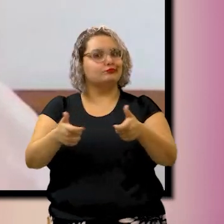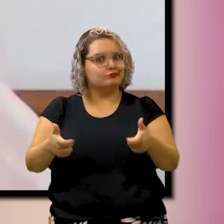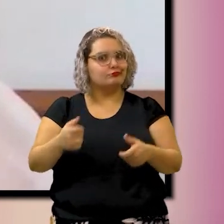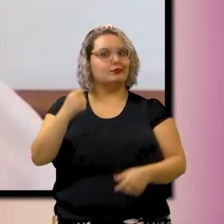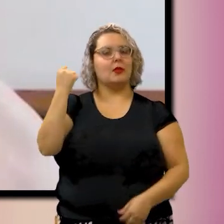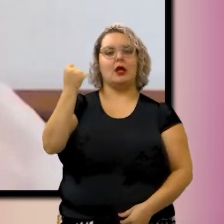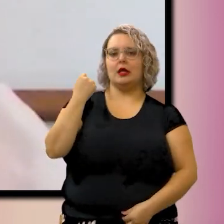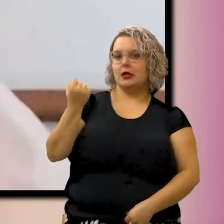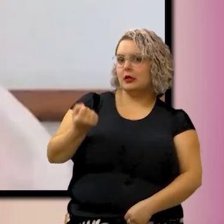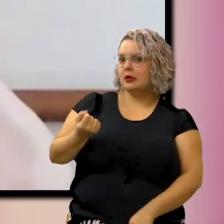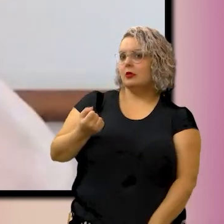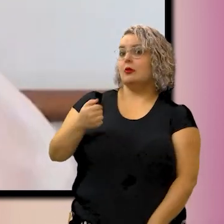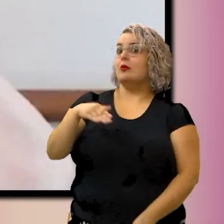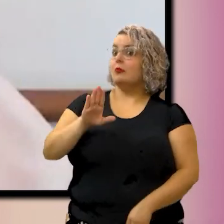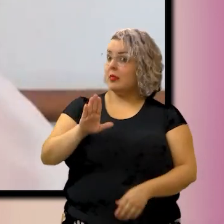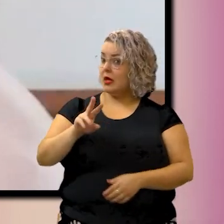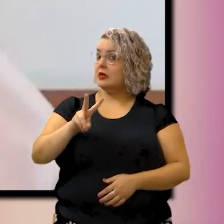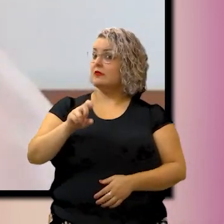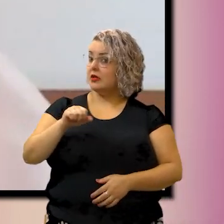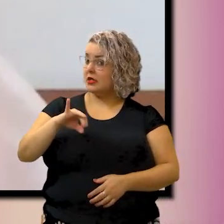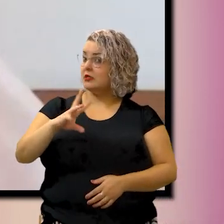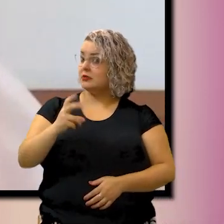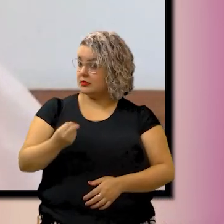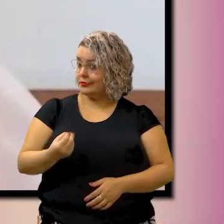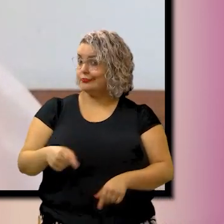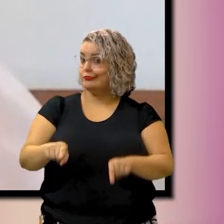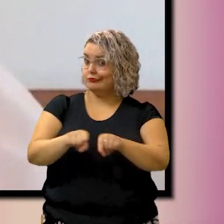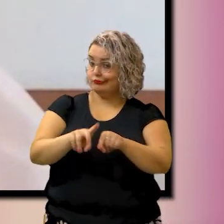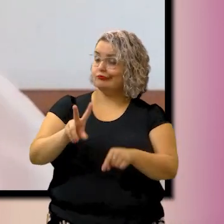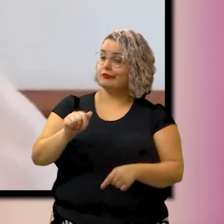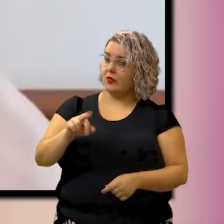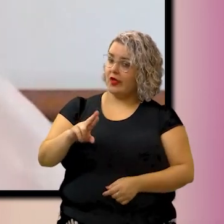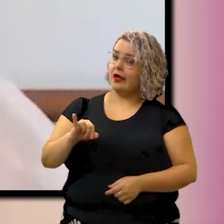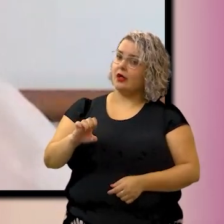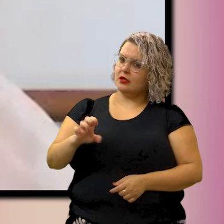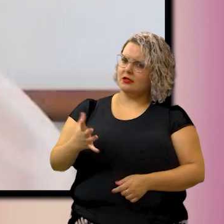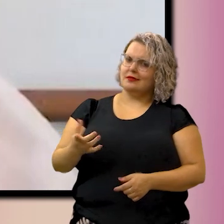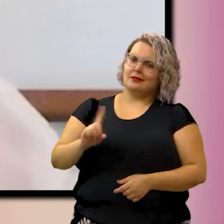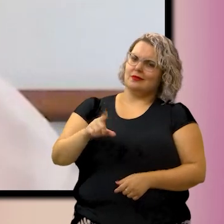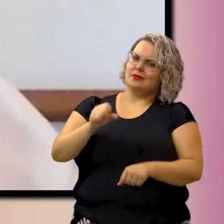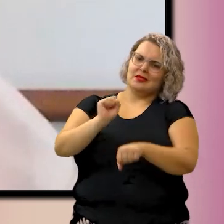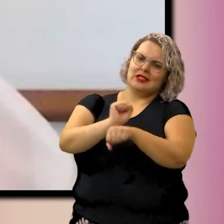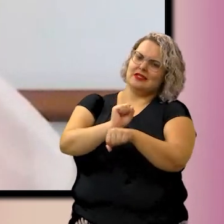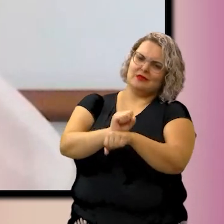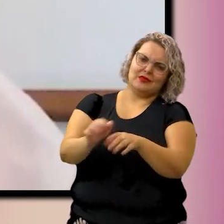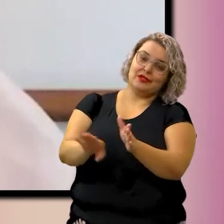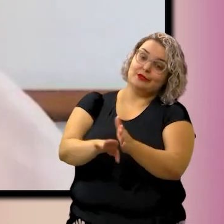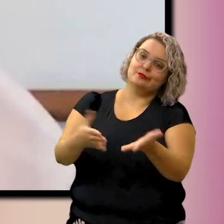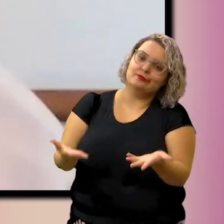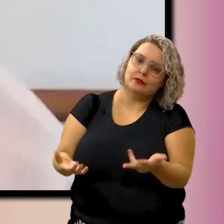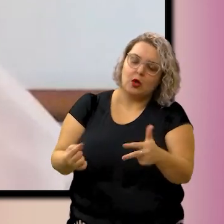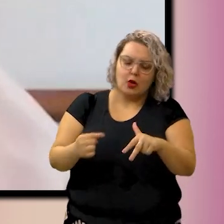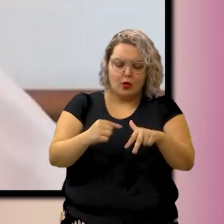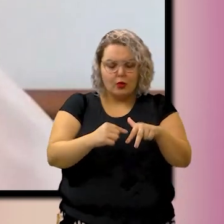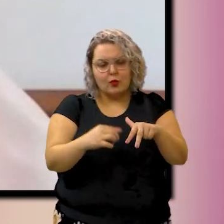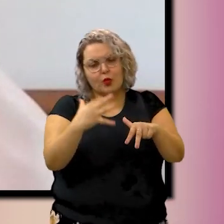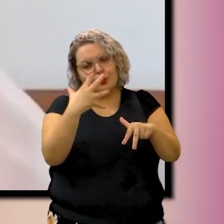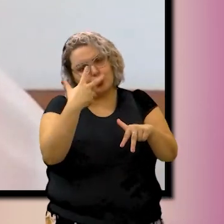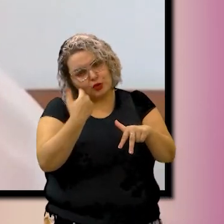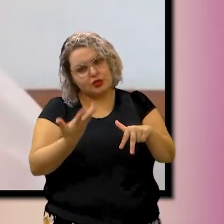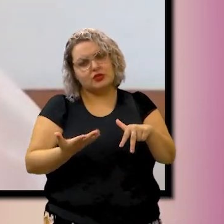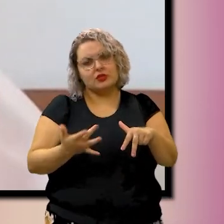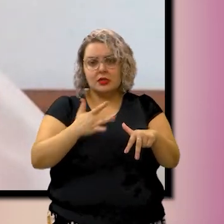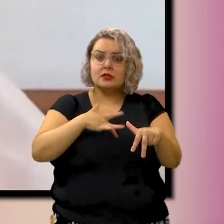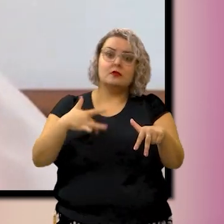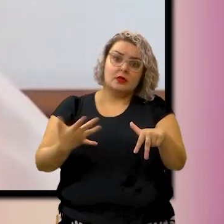forma maior, mais grave, com mais vasinhos e com presença de varizes. E você não precisa esperar chegar lá para já deixar sua perna